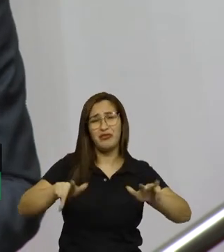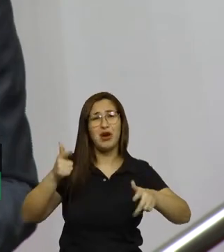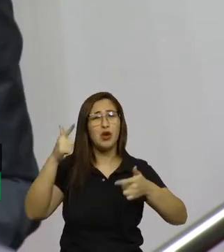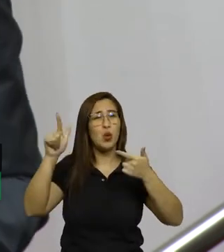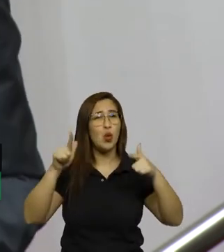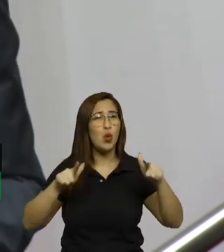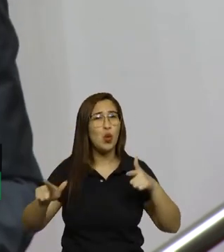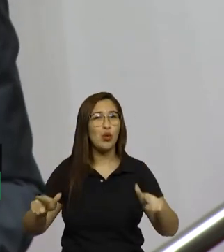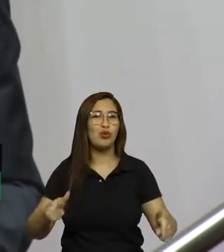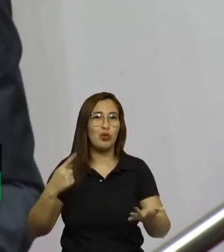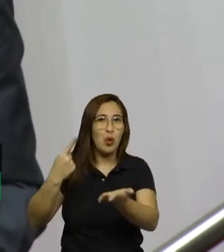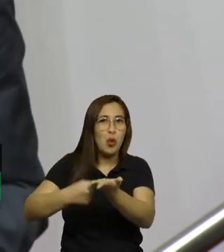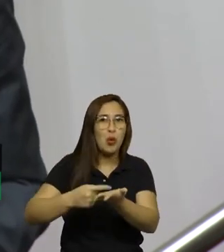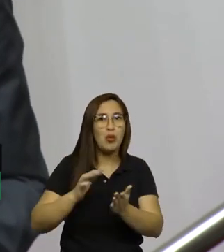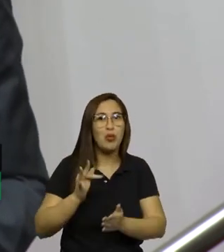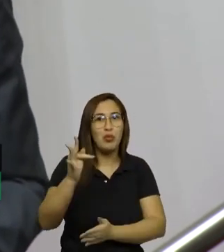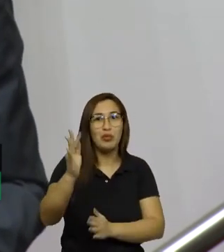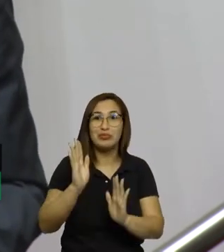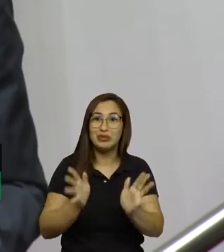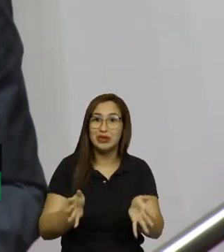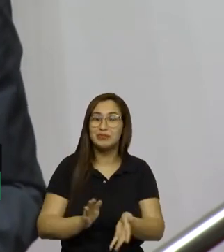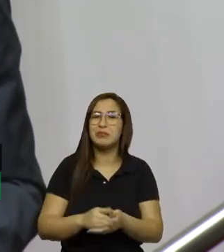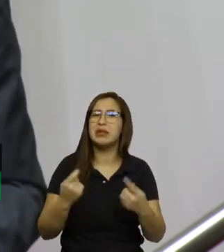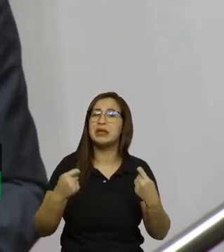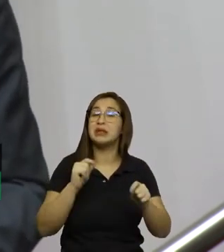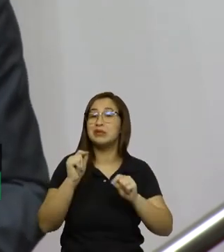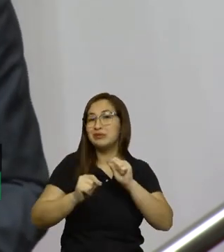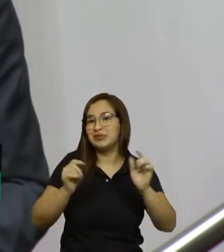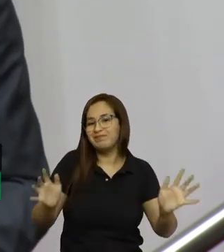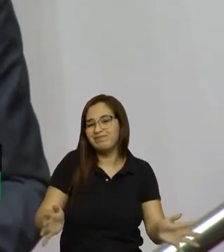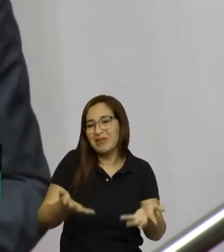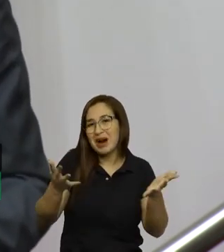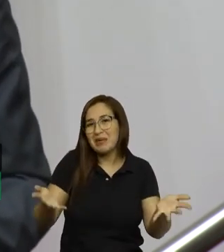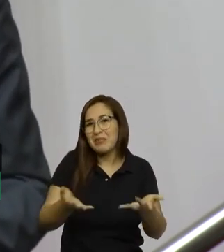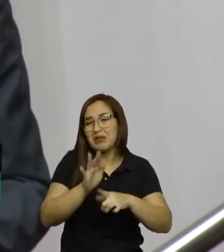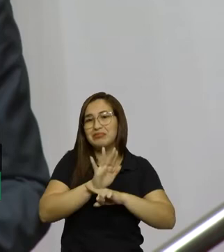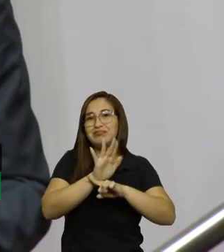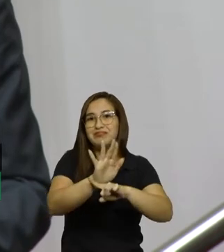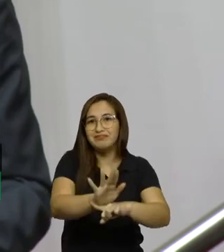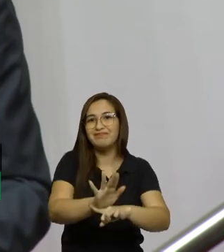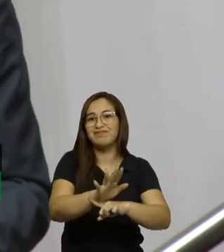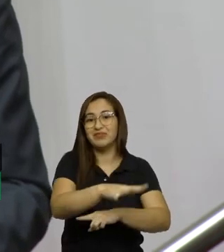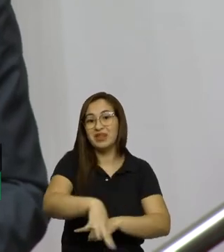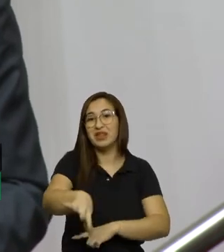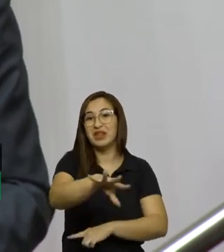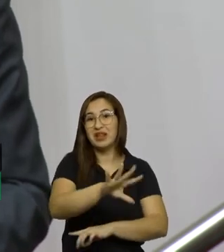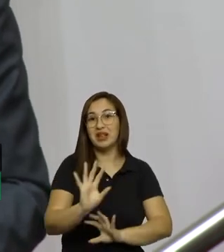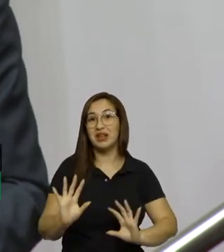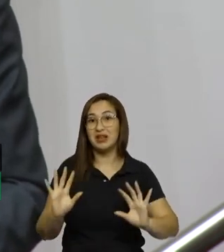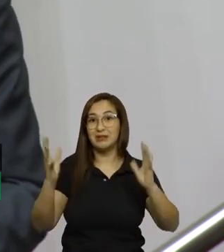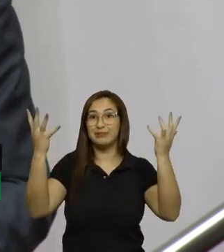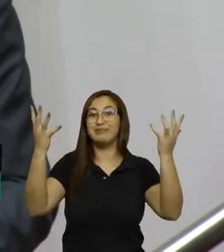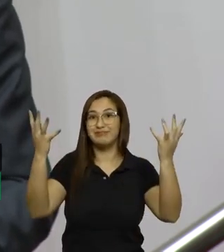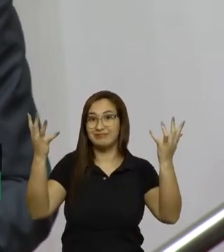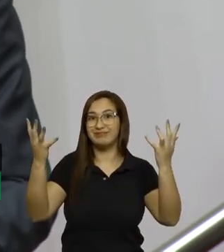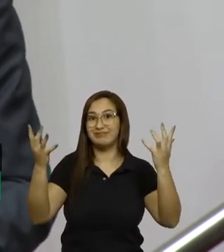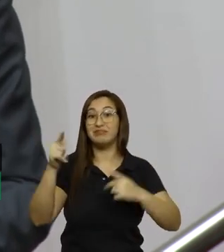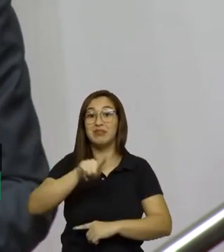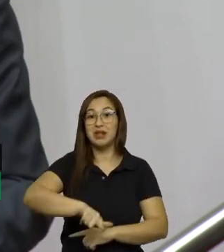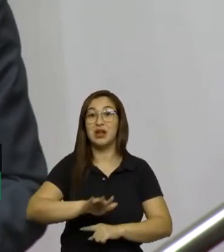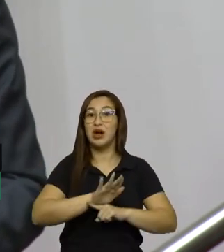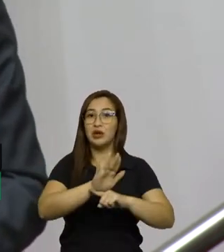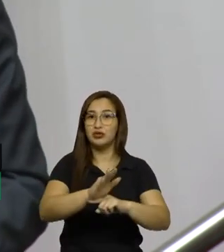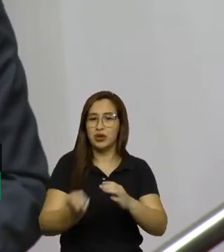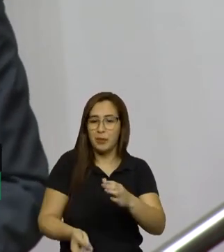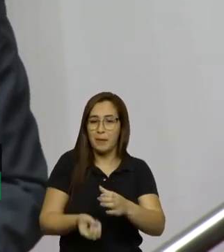vindo. Nós precisamos fomentar e ajudar o setor de eventos e ajudar na geração